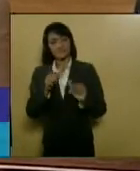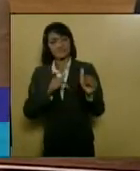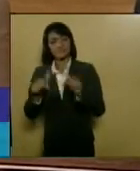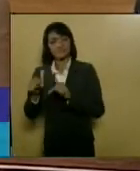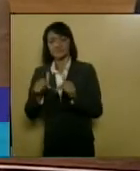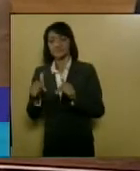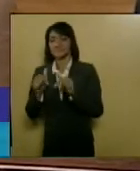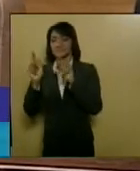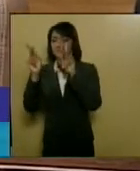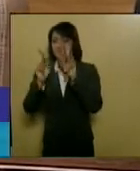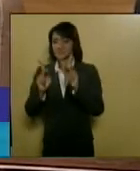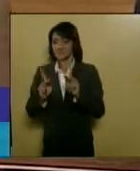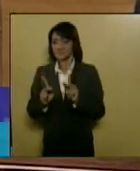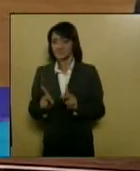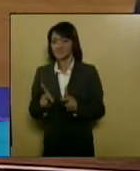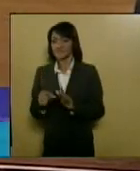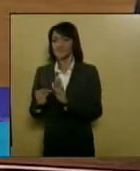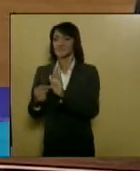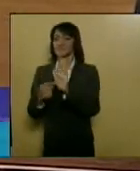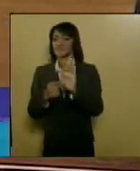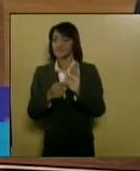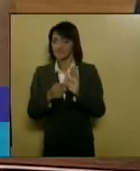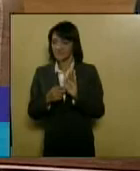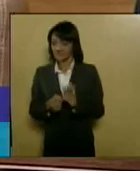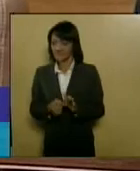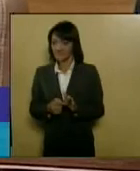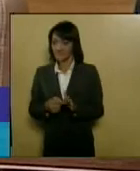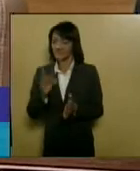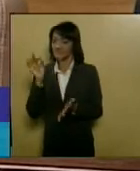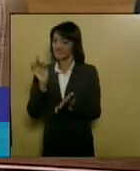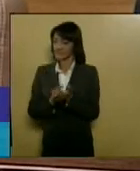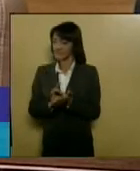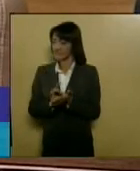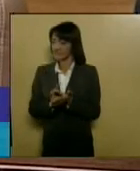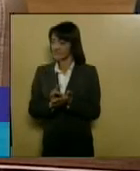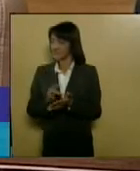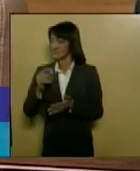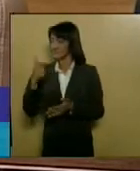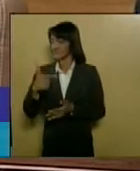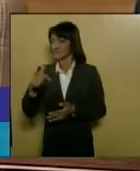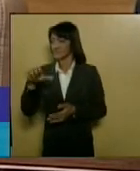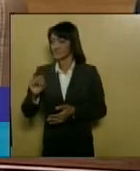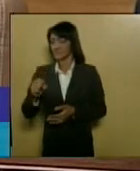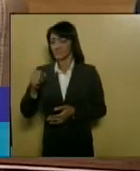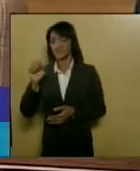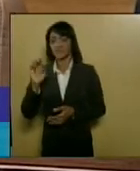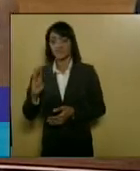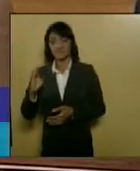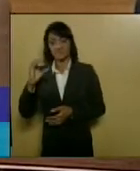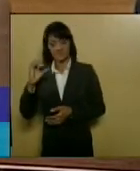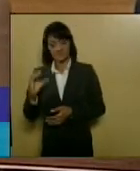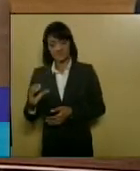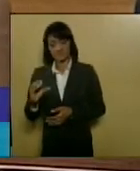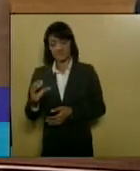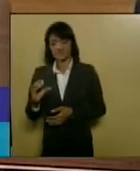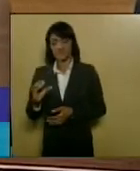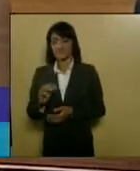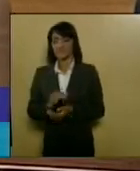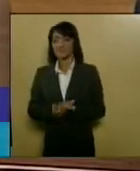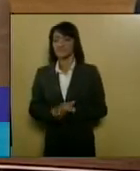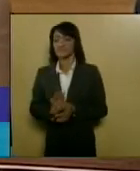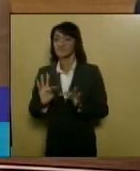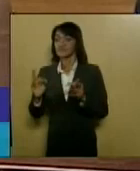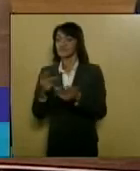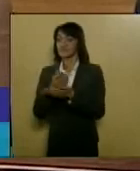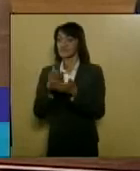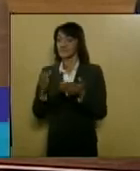harmônica, nesse simbolismo dessa comenda que nos é ofertada ao 28BC e ao Exército Brasileiro.